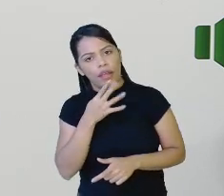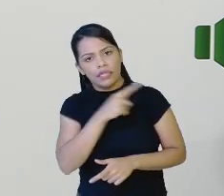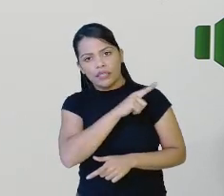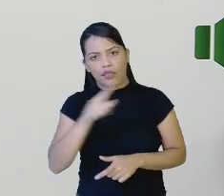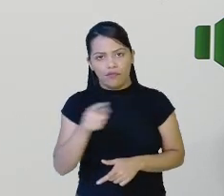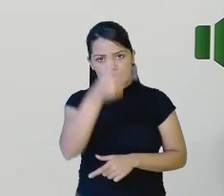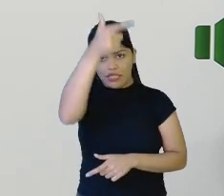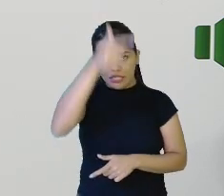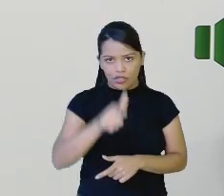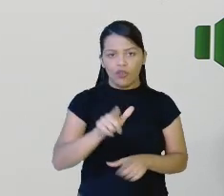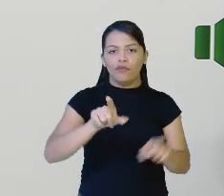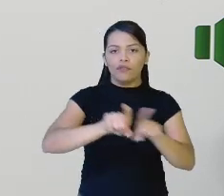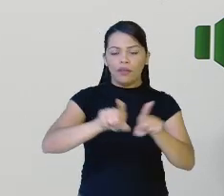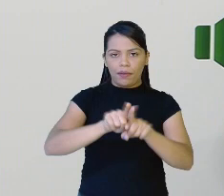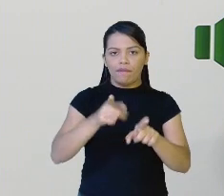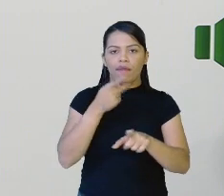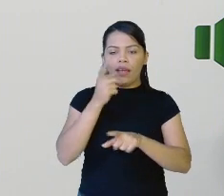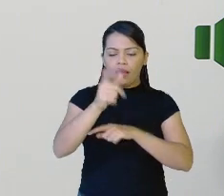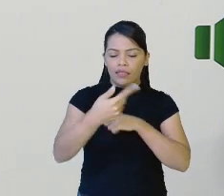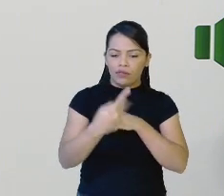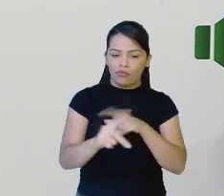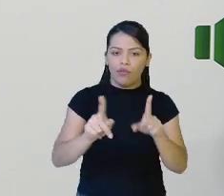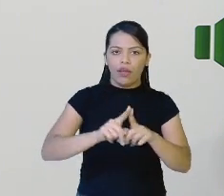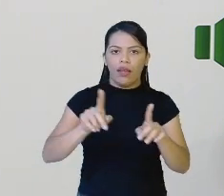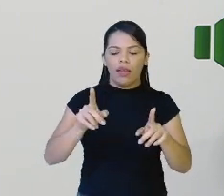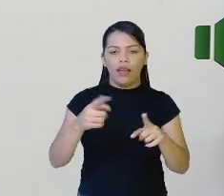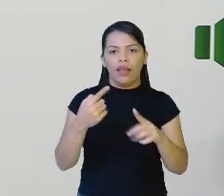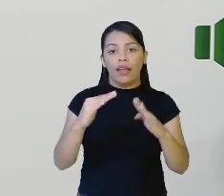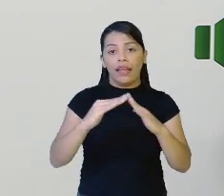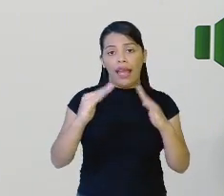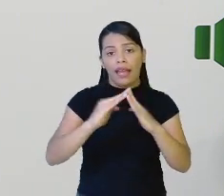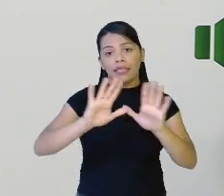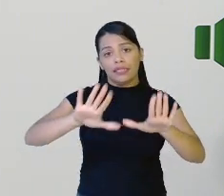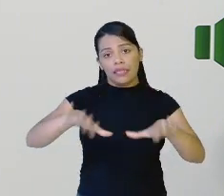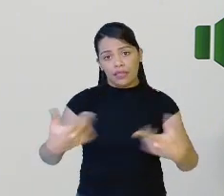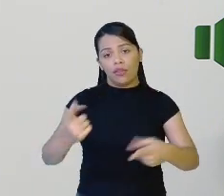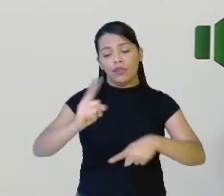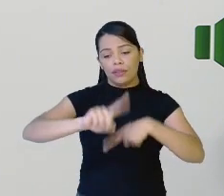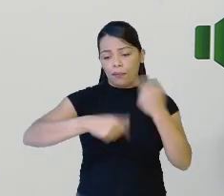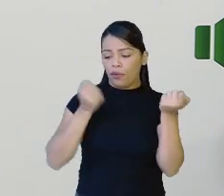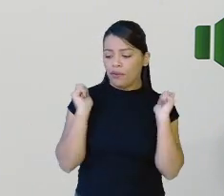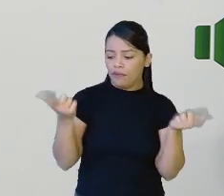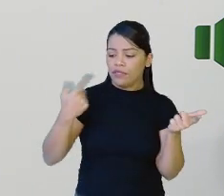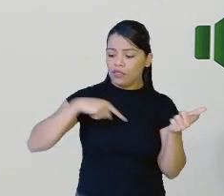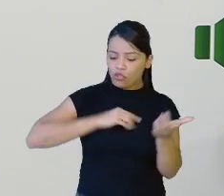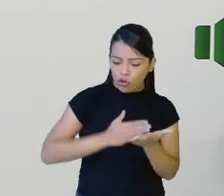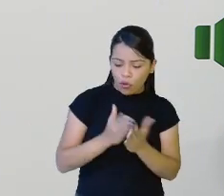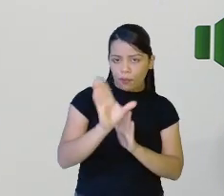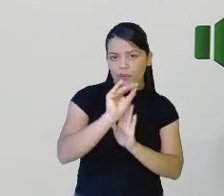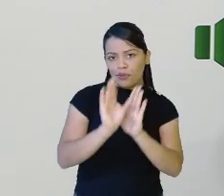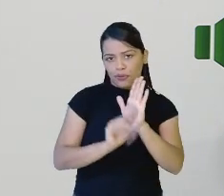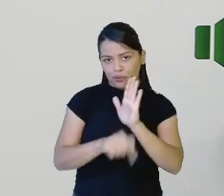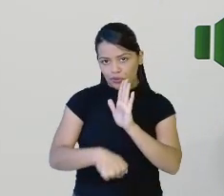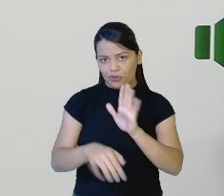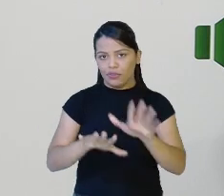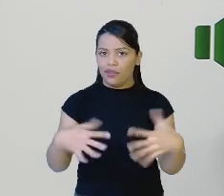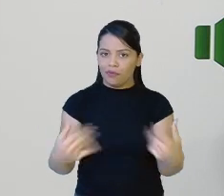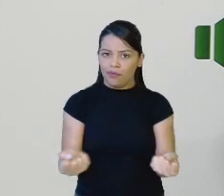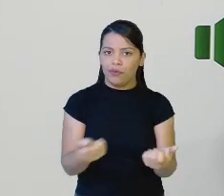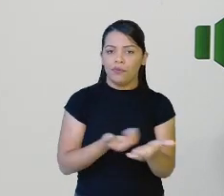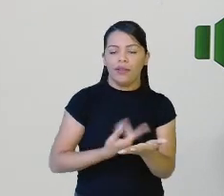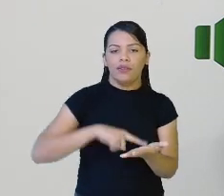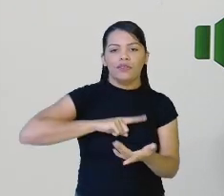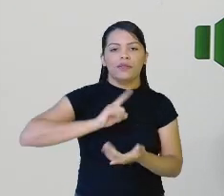repetem aí de casa, tá certo? Aí depois dessa descontração um pouquinho, a gente começa o conteúdo de hoje. Vamos para a nossa